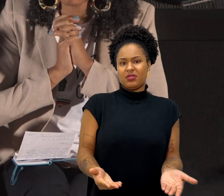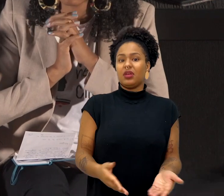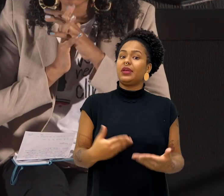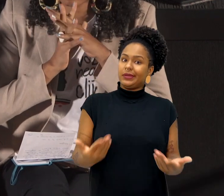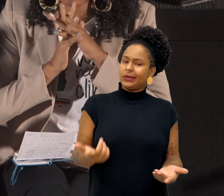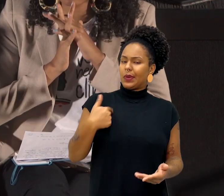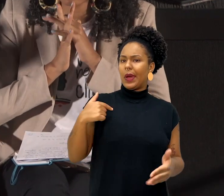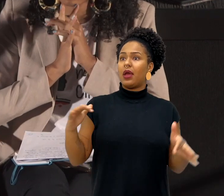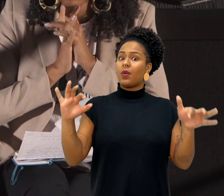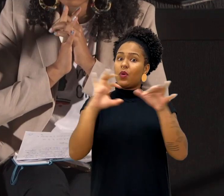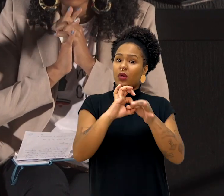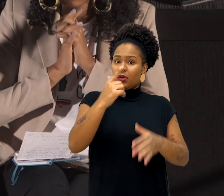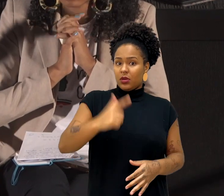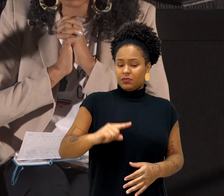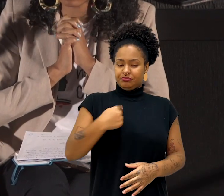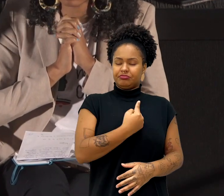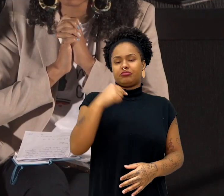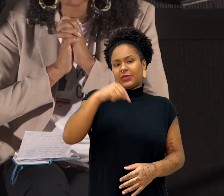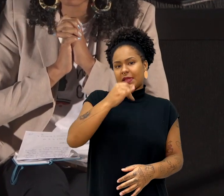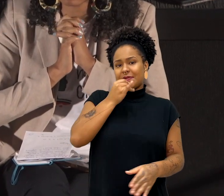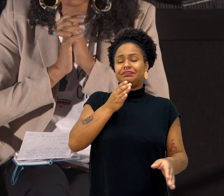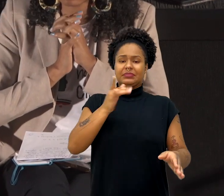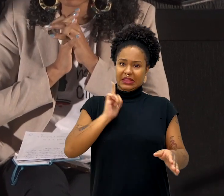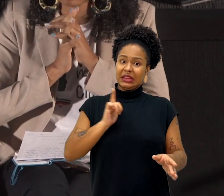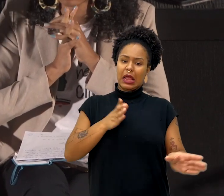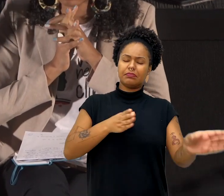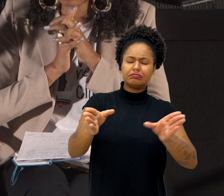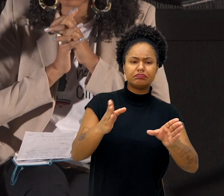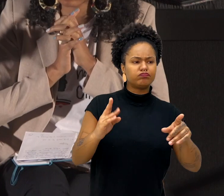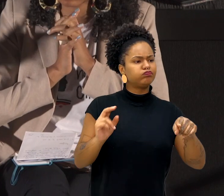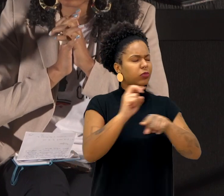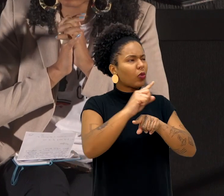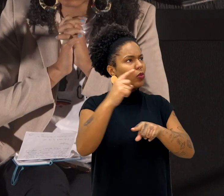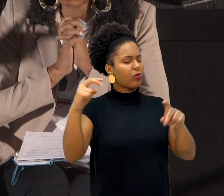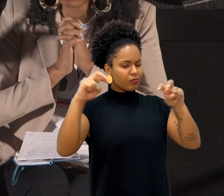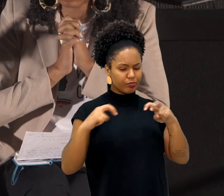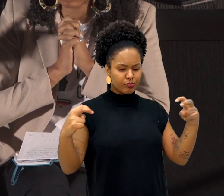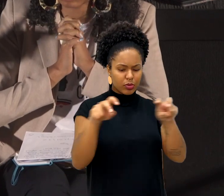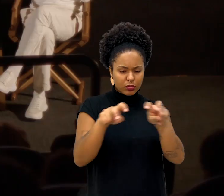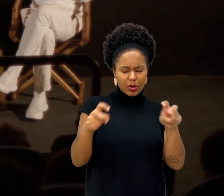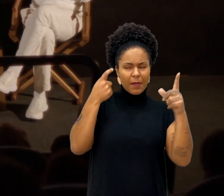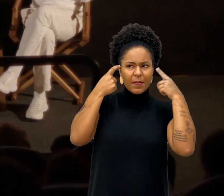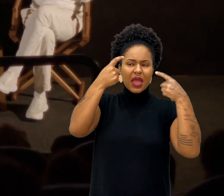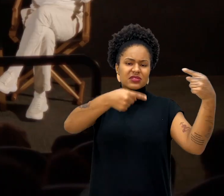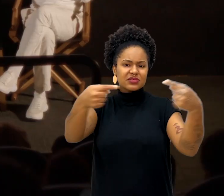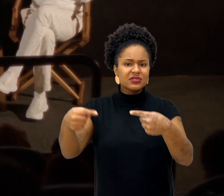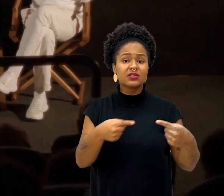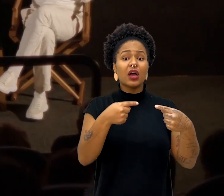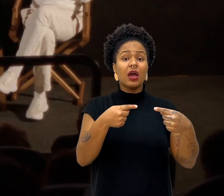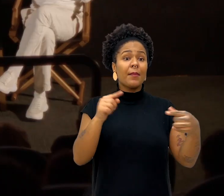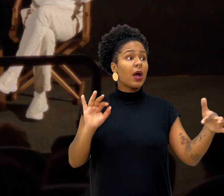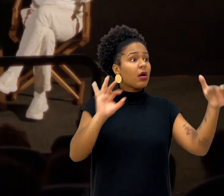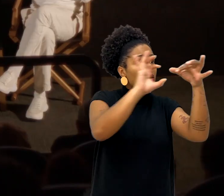acho que é reconectar a gente que está aqui tendo acesso e podendo pensar sobre isso, reconectando com o